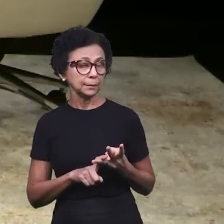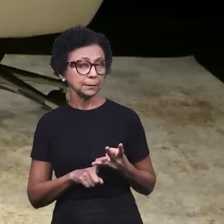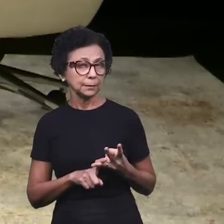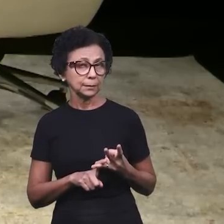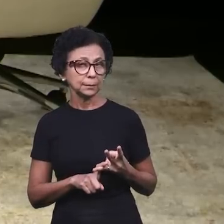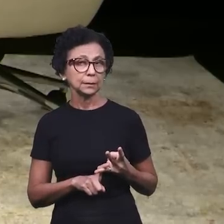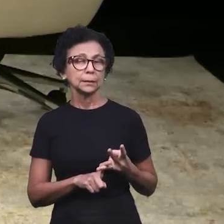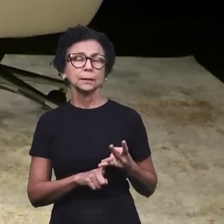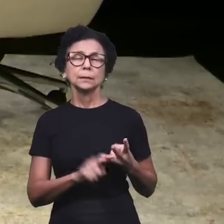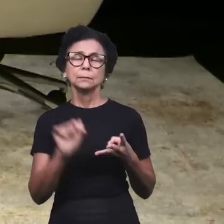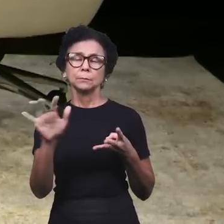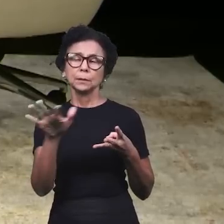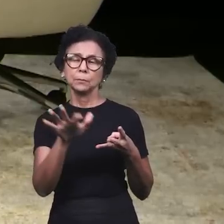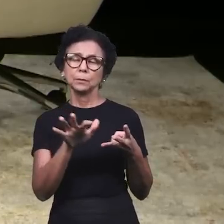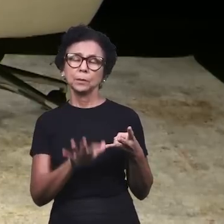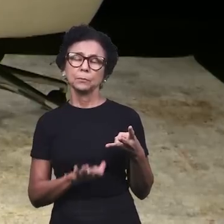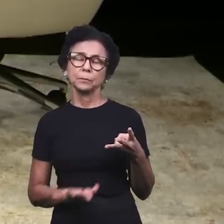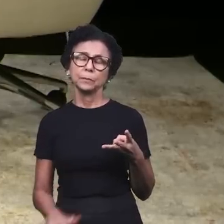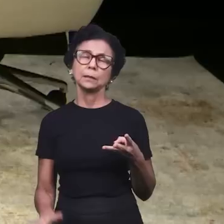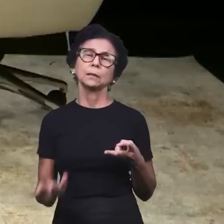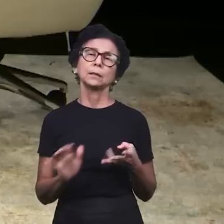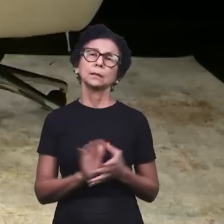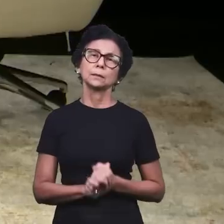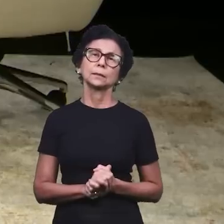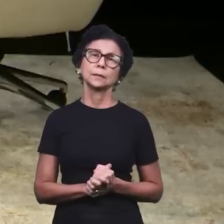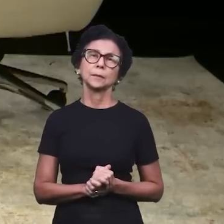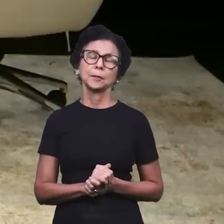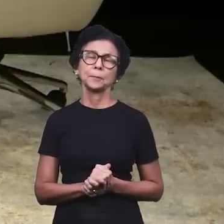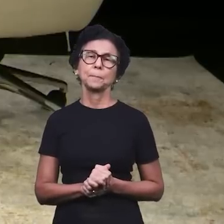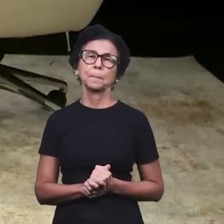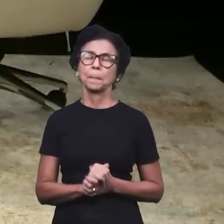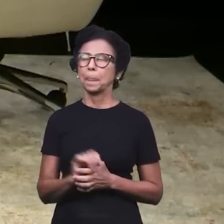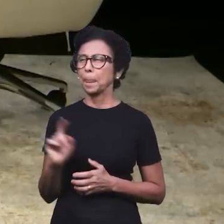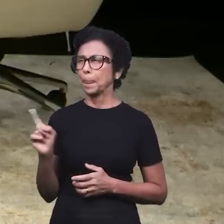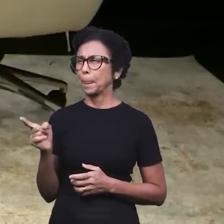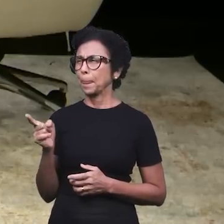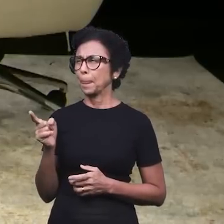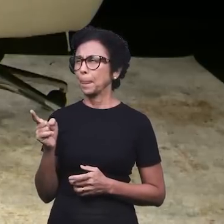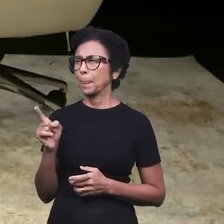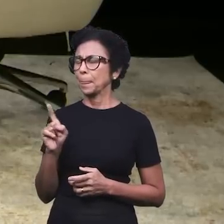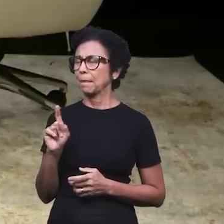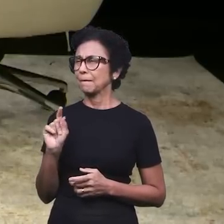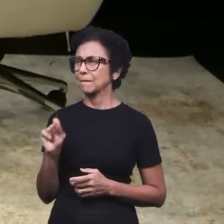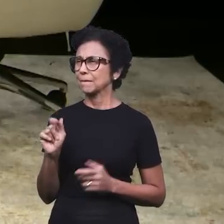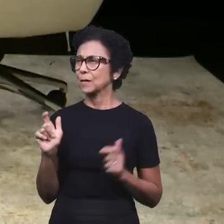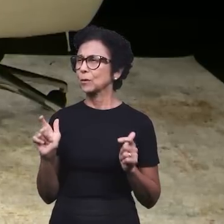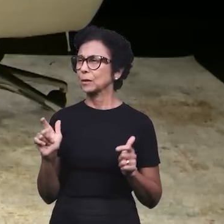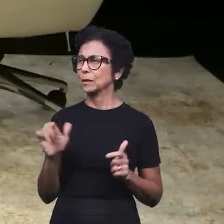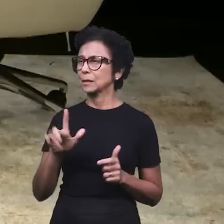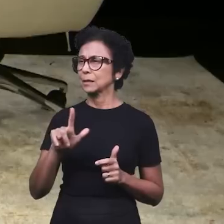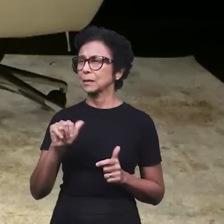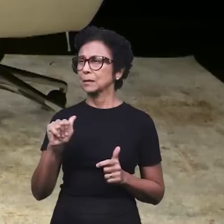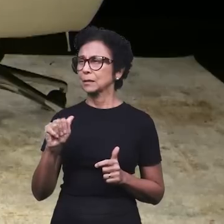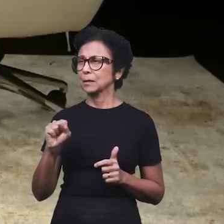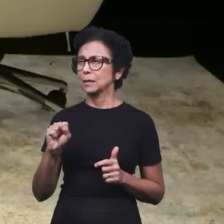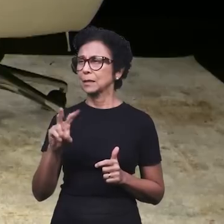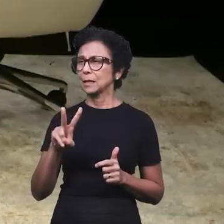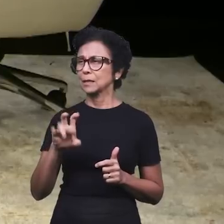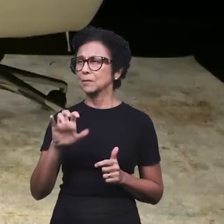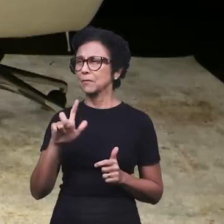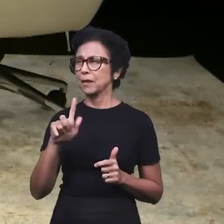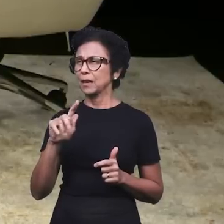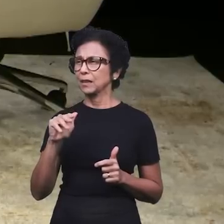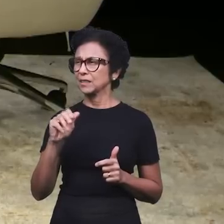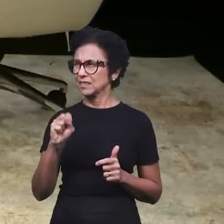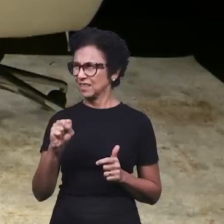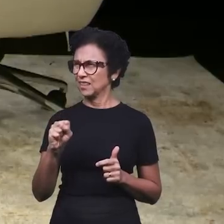Vegas, né, que é Nevada. Las Vegas, Nevada, né? Nevada e Utah,